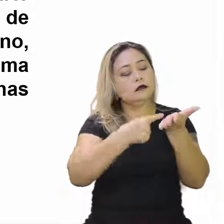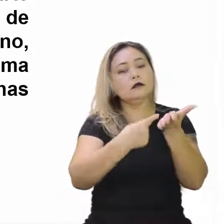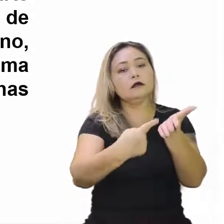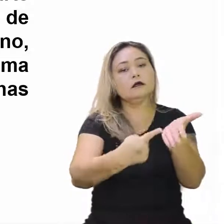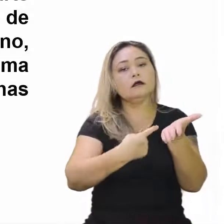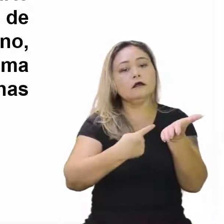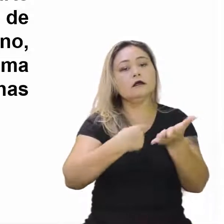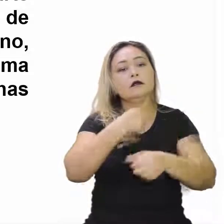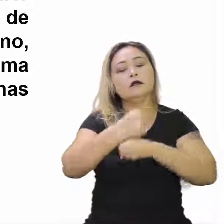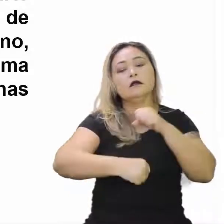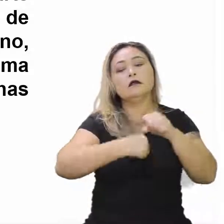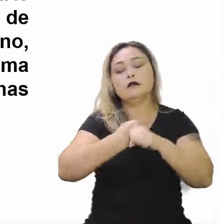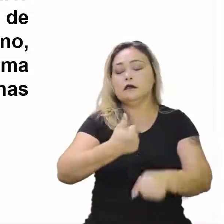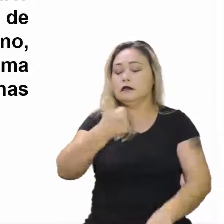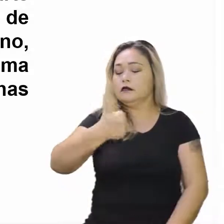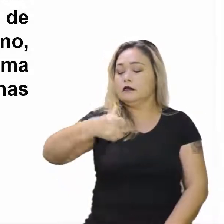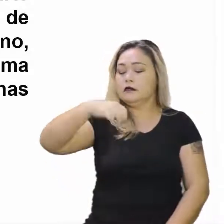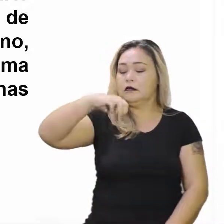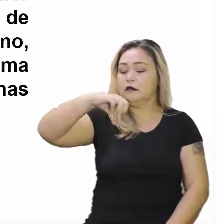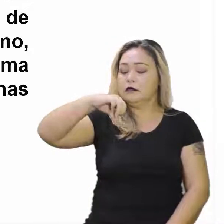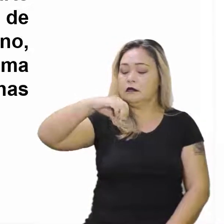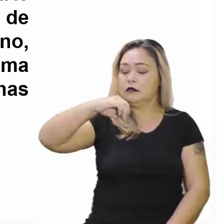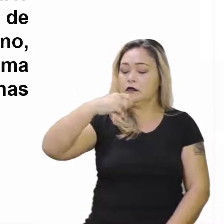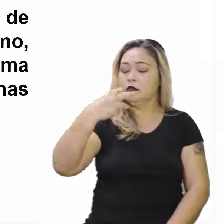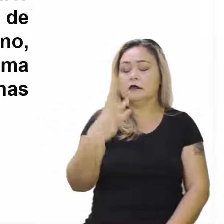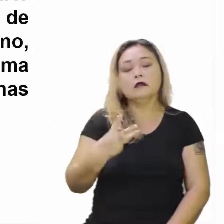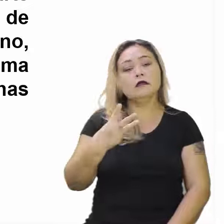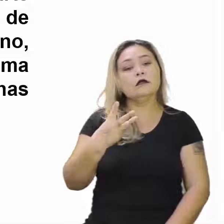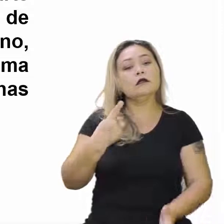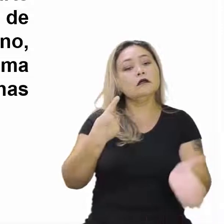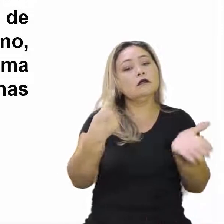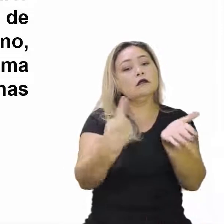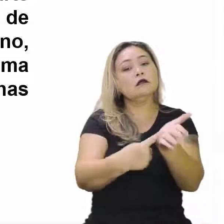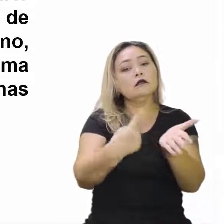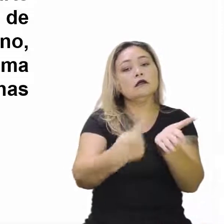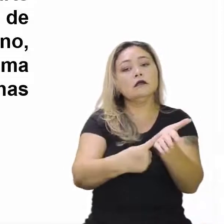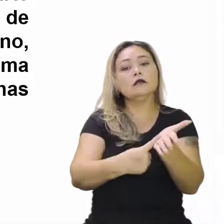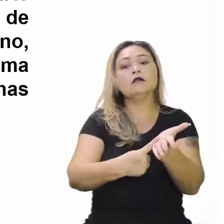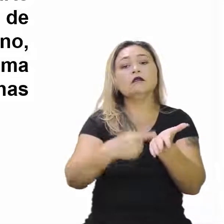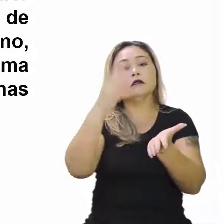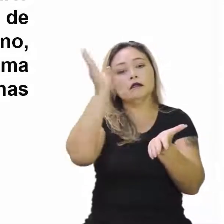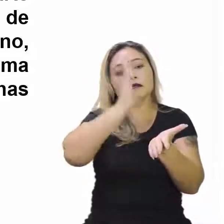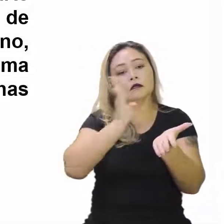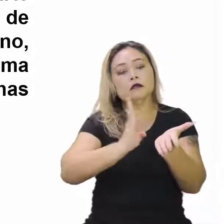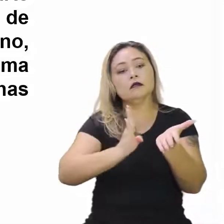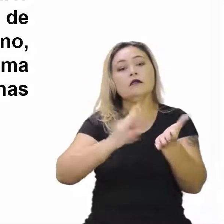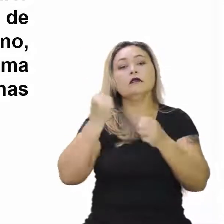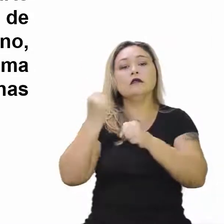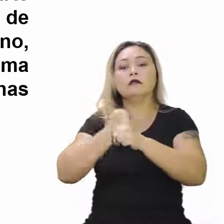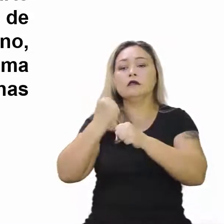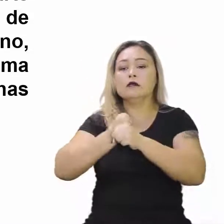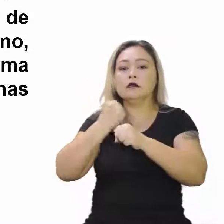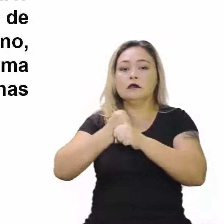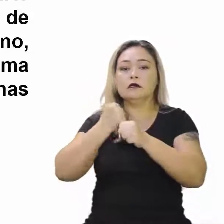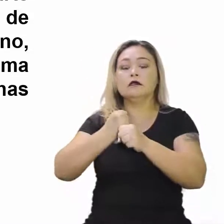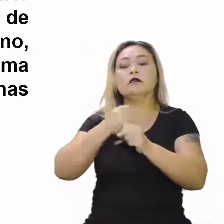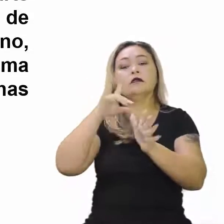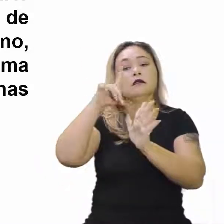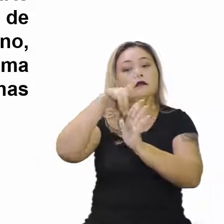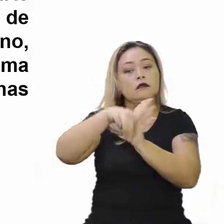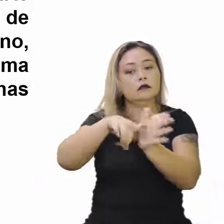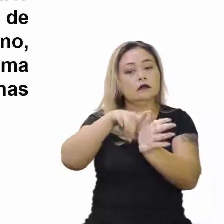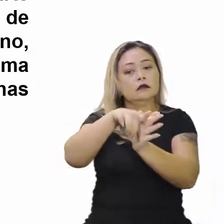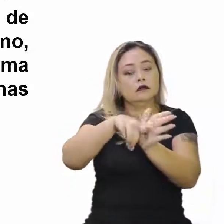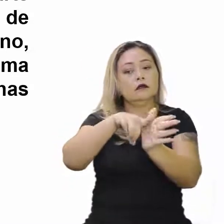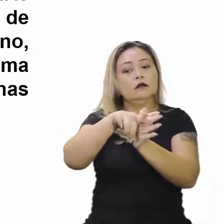assinado em 1903, ficou acordado o compromisso brasileiro de construir a estrada de